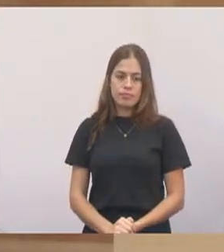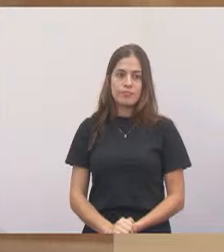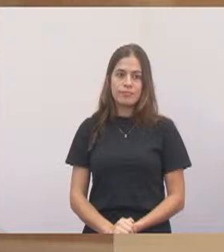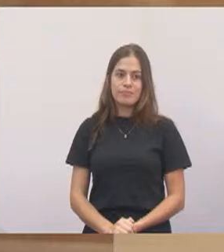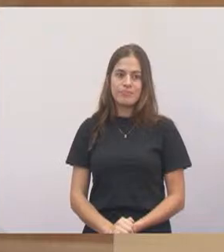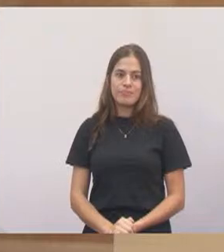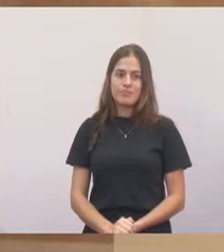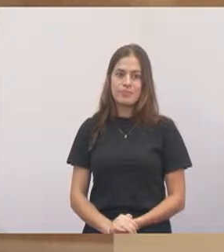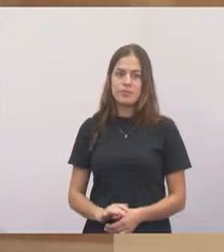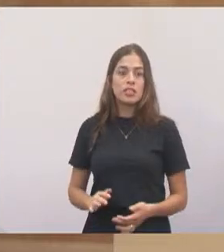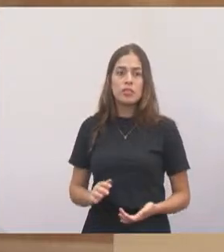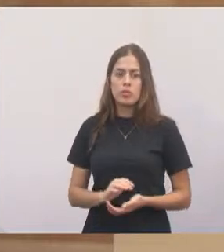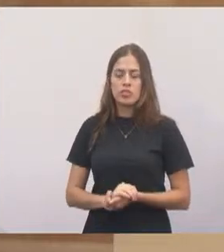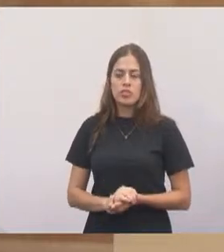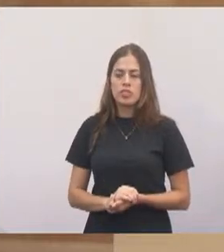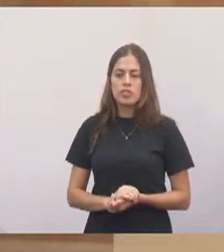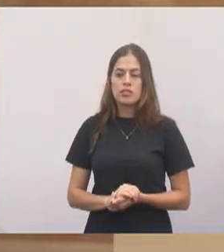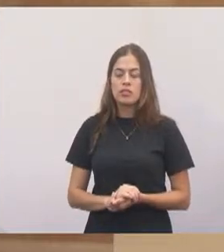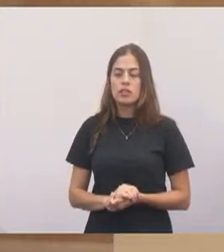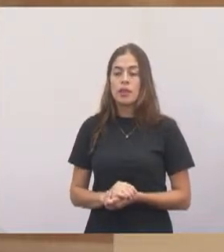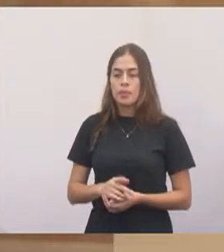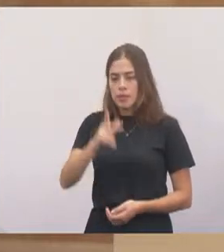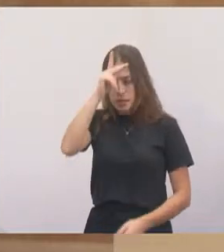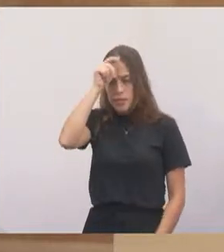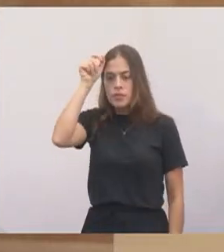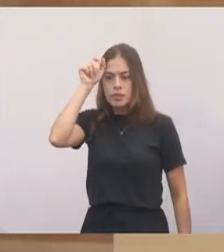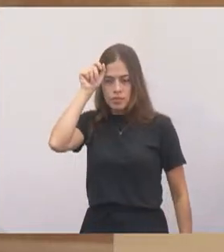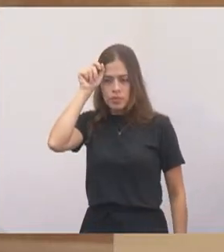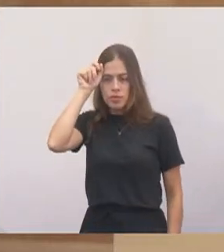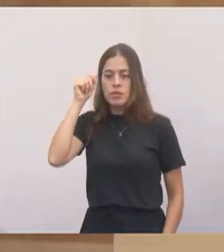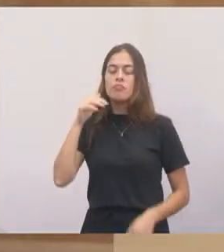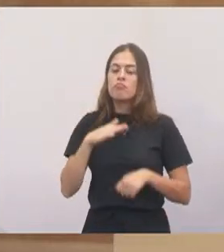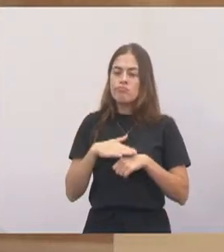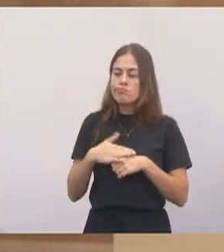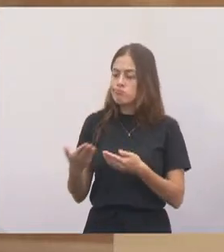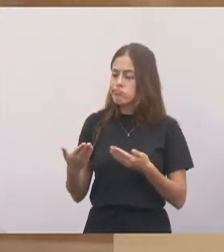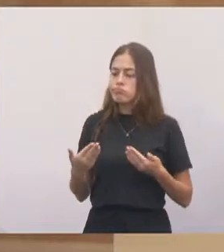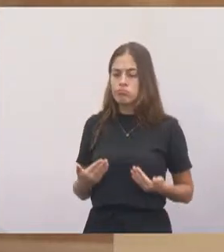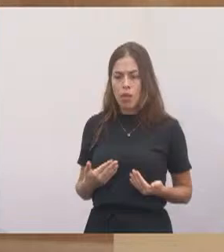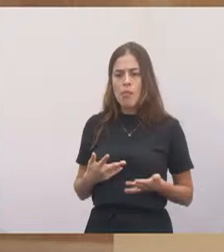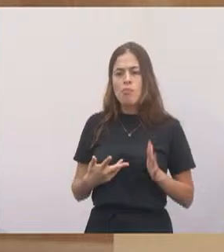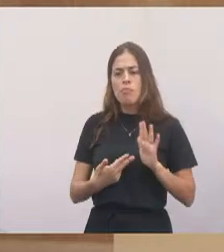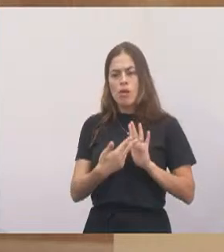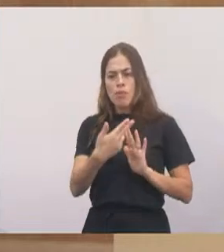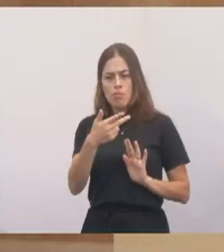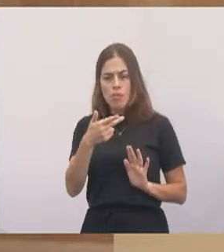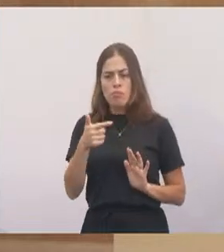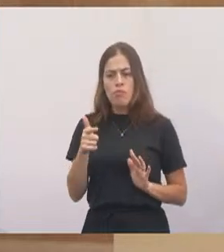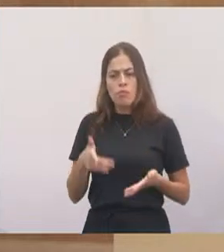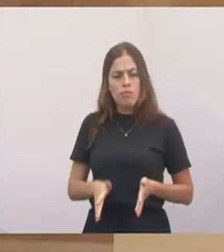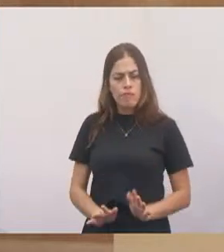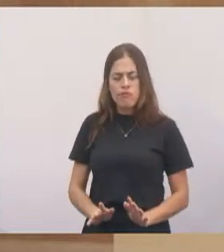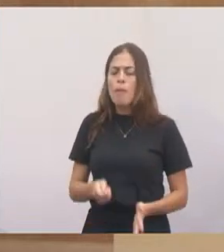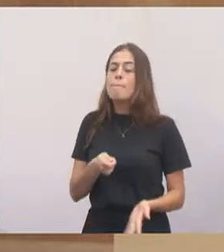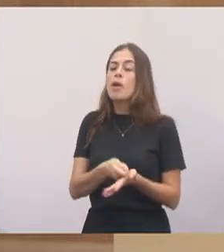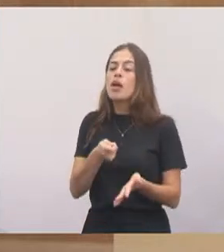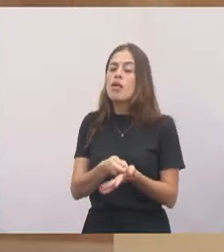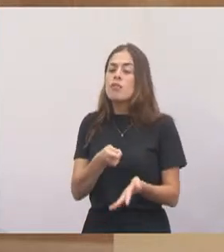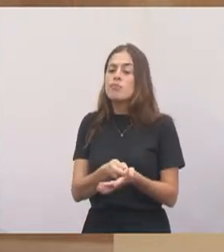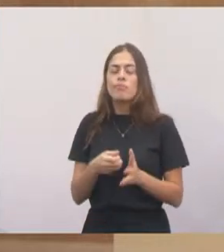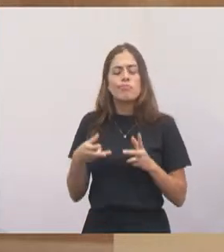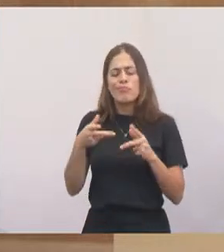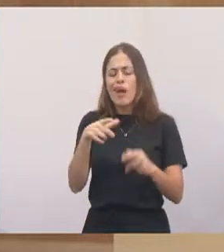Porque a prefeitura, com certeza, ela faz a parte dela, fazendo a castração, que é obrigação, né? Eu acho que de